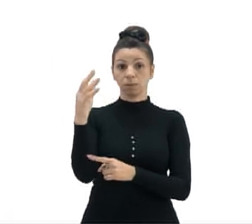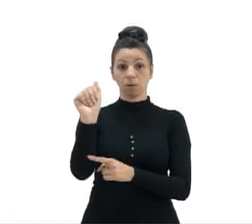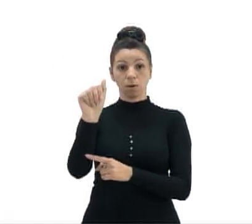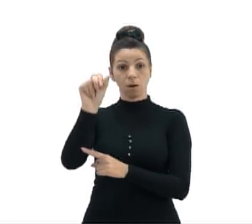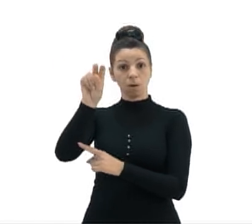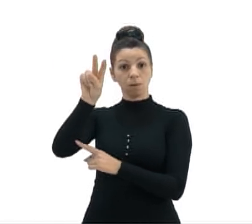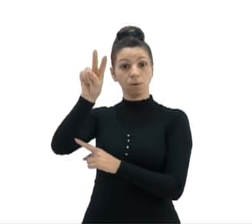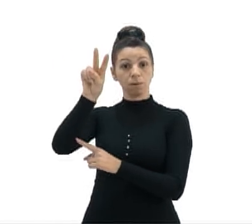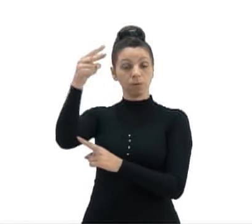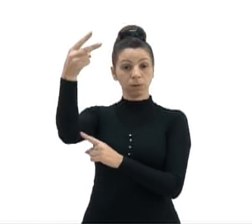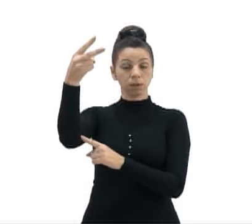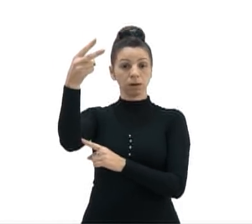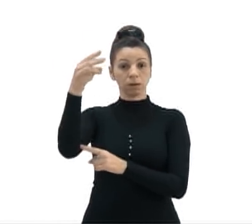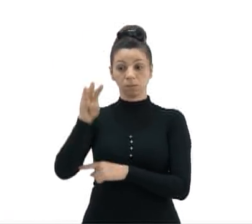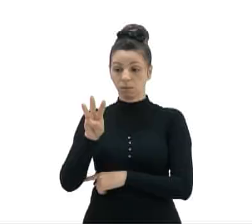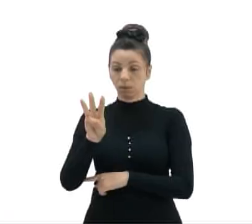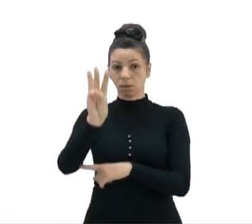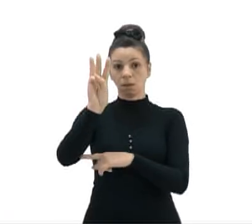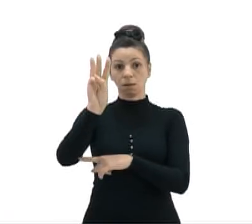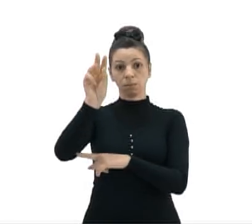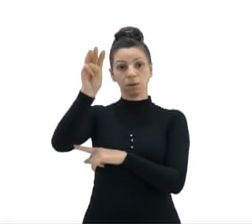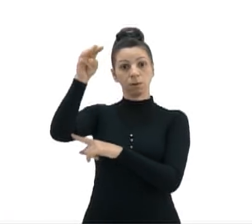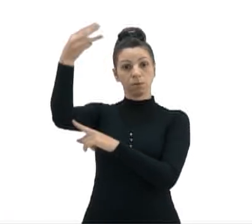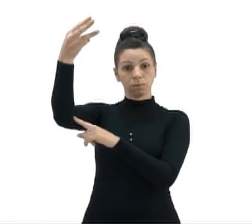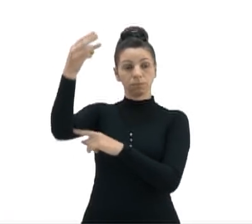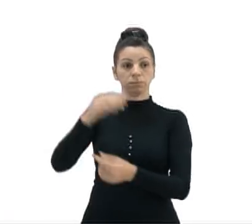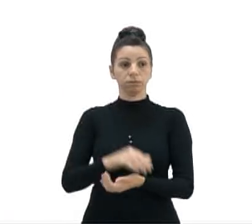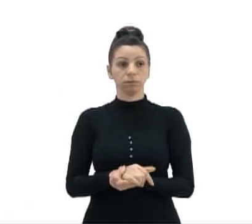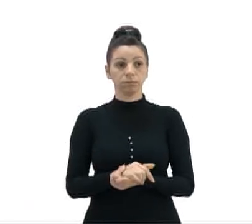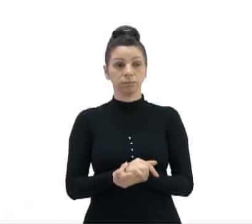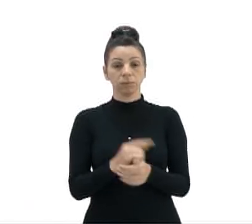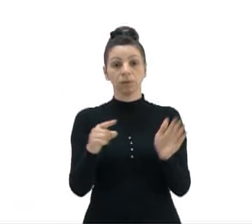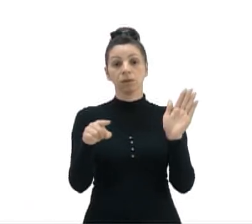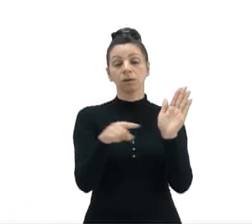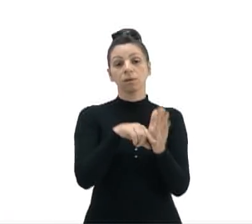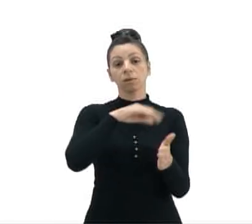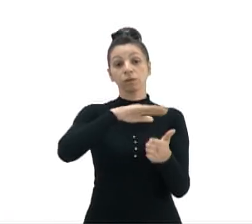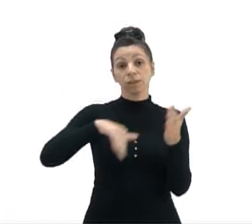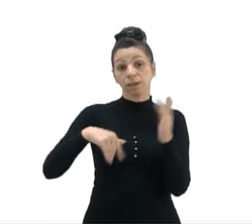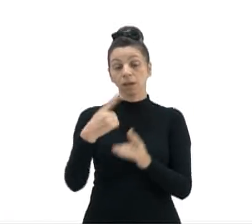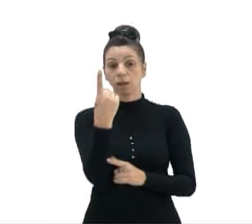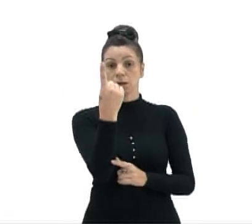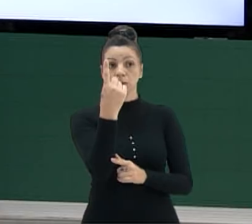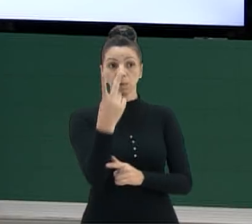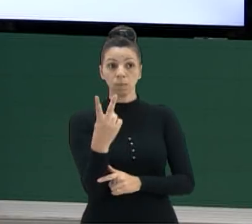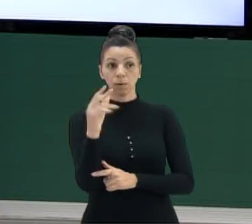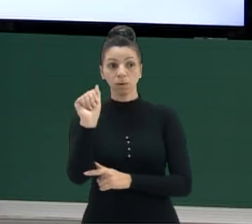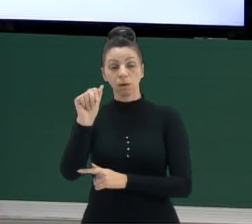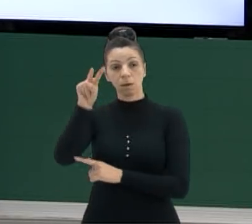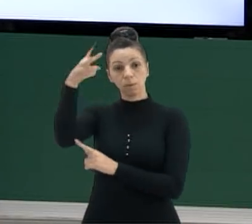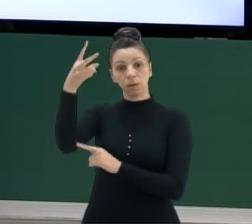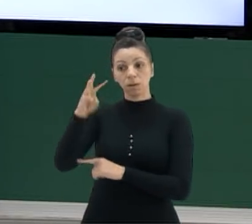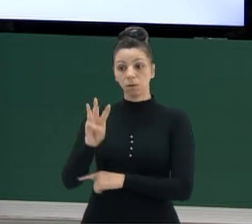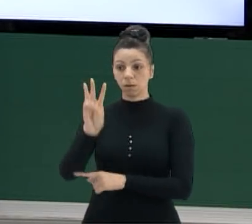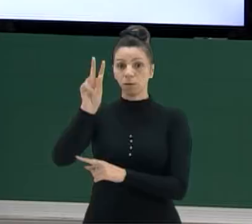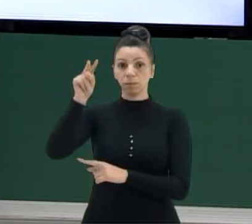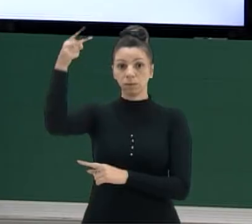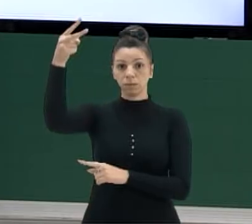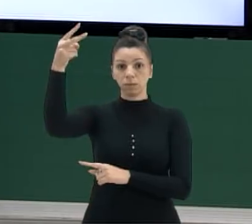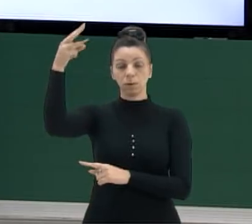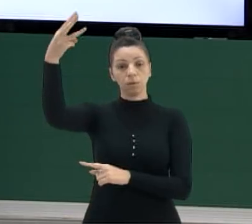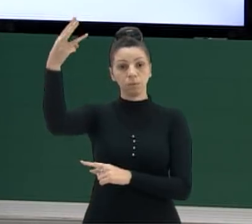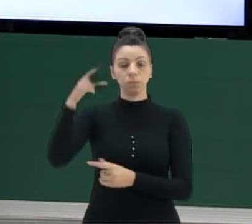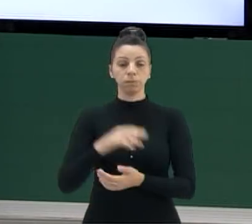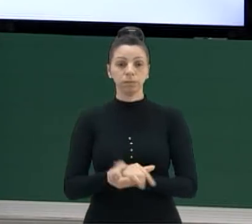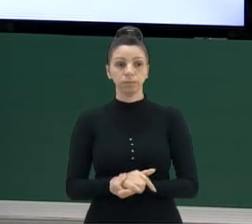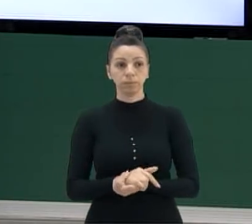w ao cubo, subtraí de 12 ao quadrado w ao cubo, mais 6x ao